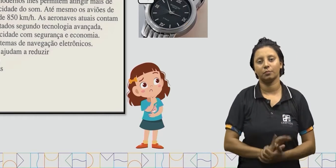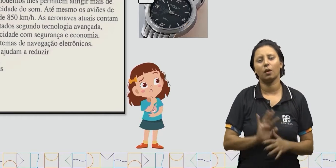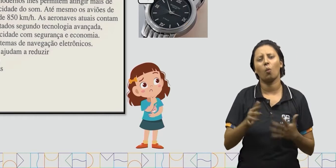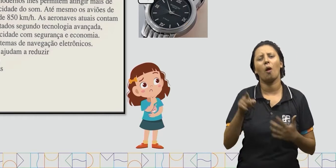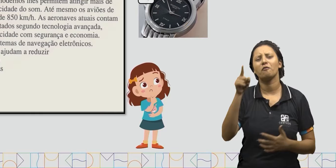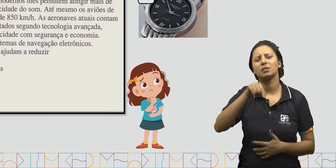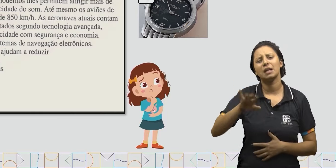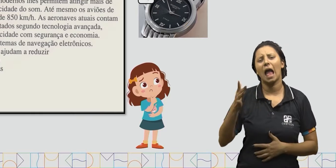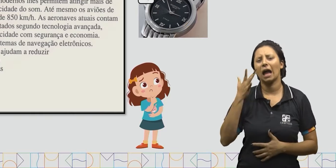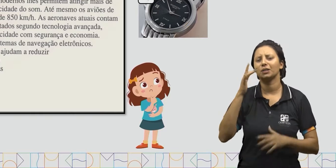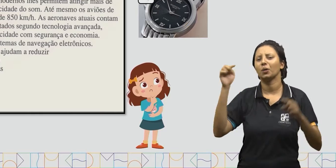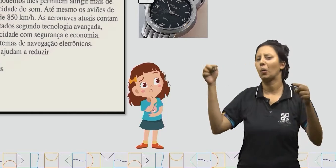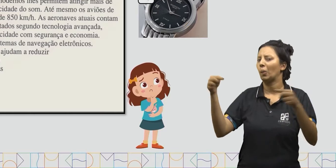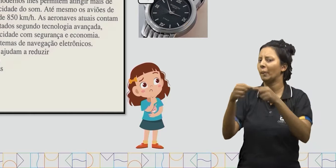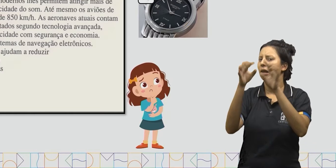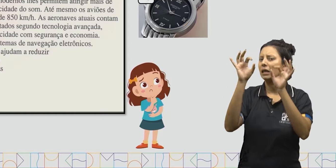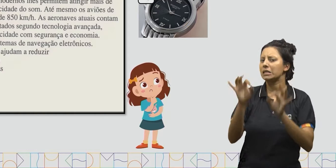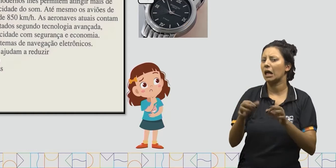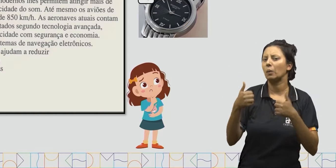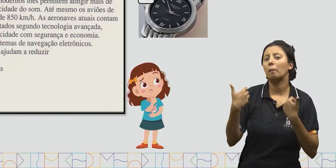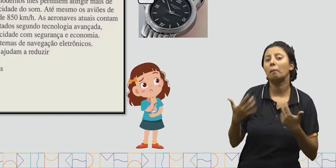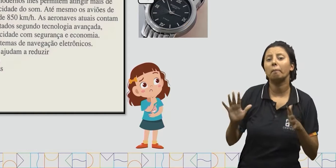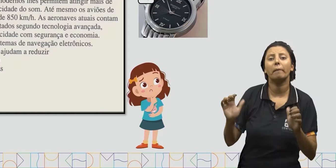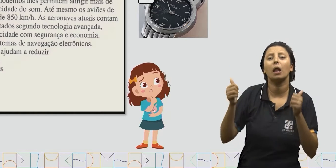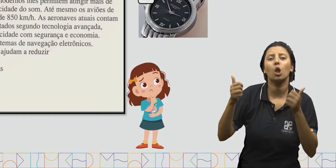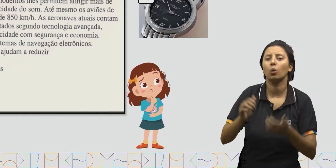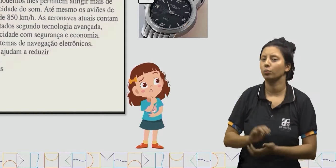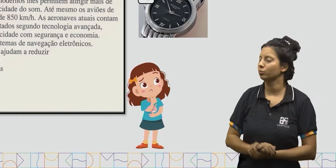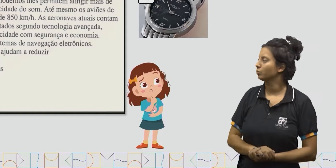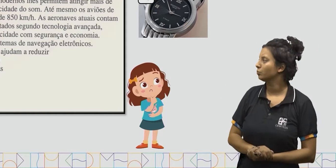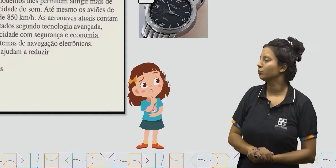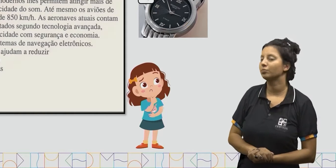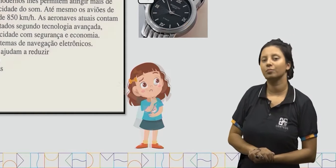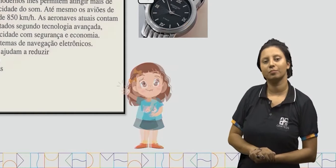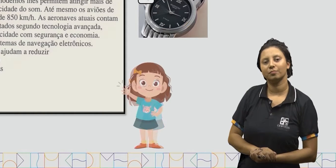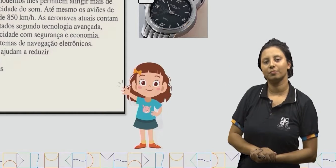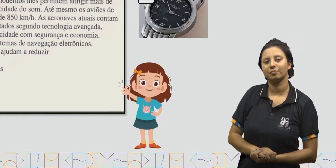Qual dessas imagens ilustraria melhor o nosso verbete?